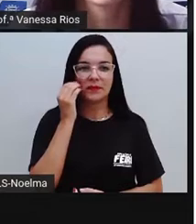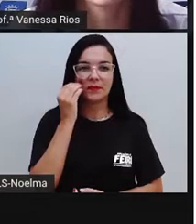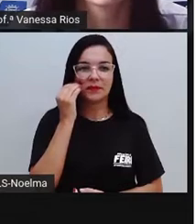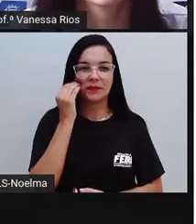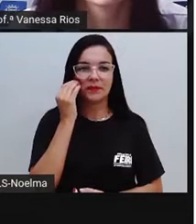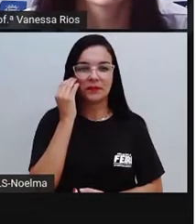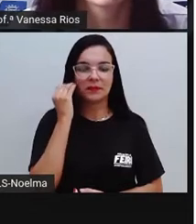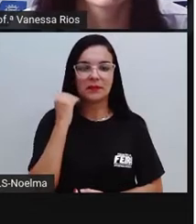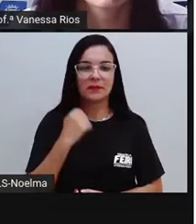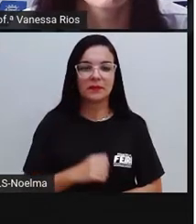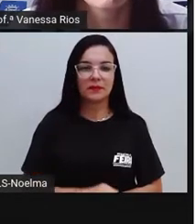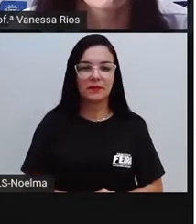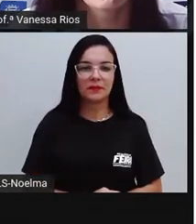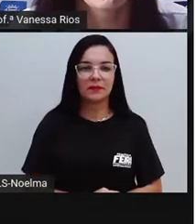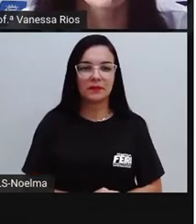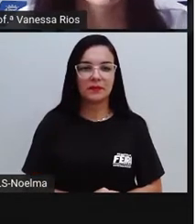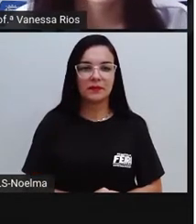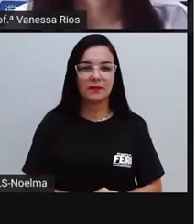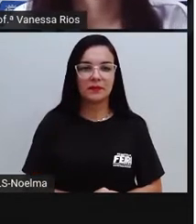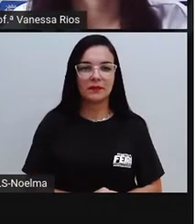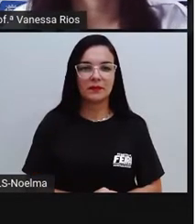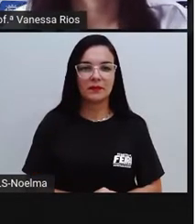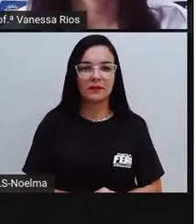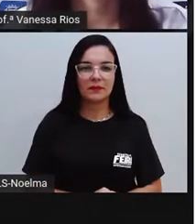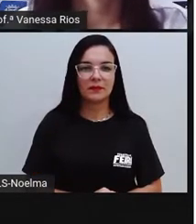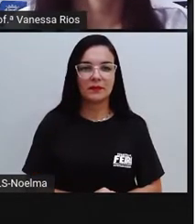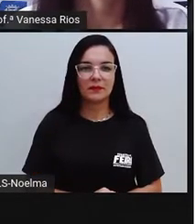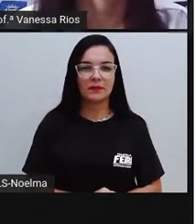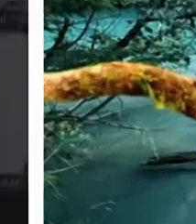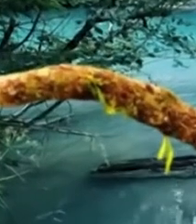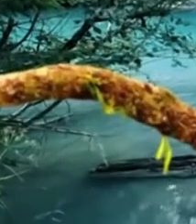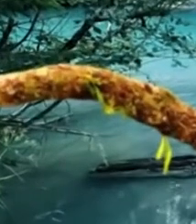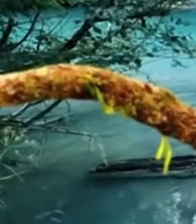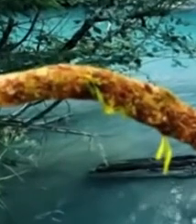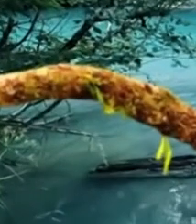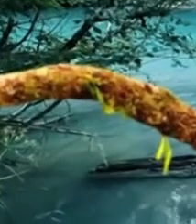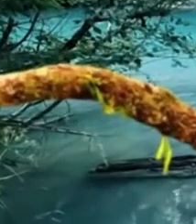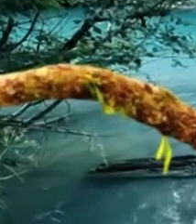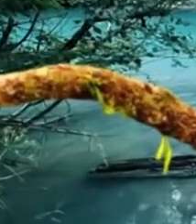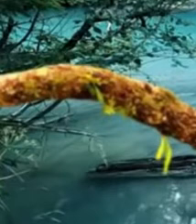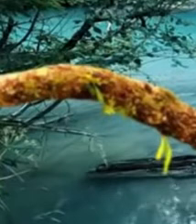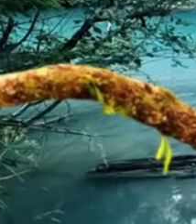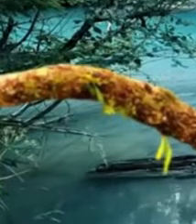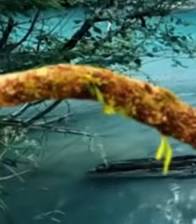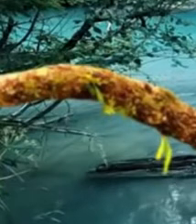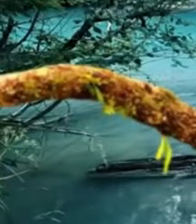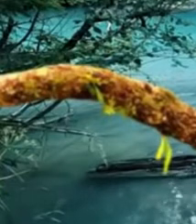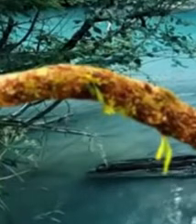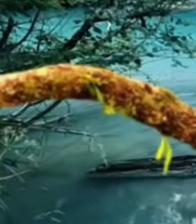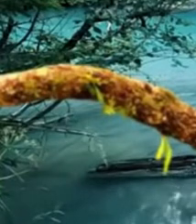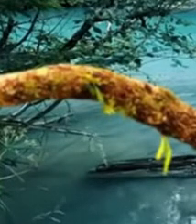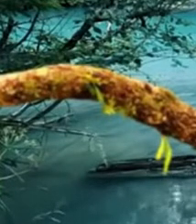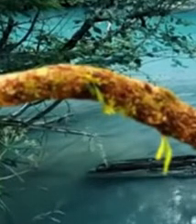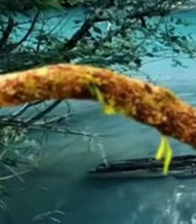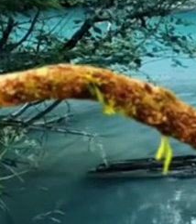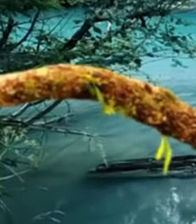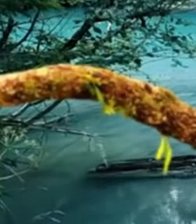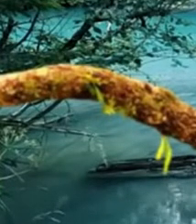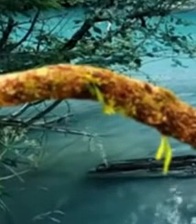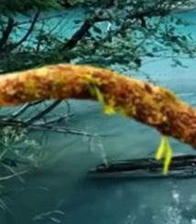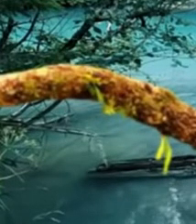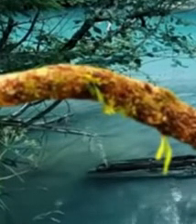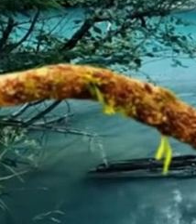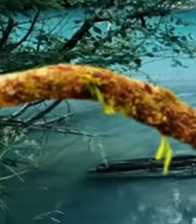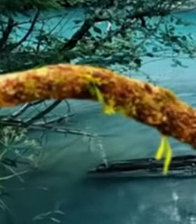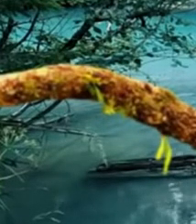Neste vídeo, vou revelar as principais características do tão popular Sabiá Laranjeira, mas se você já tem um exemplar desse lindo pássaro,